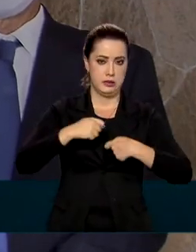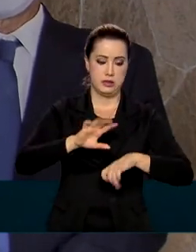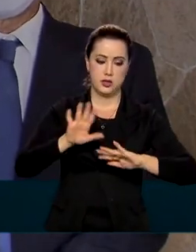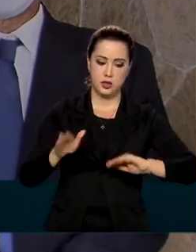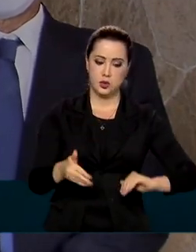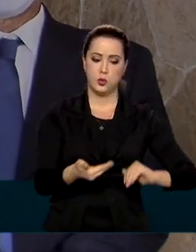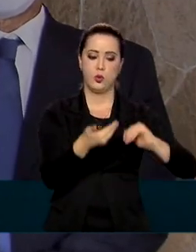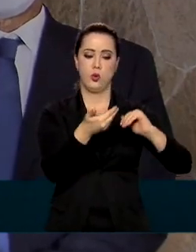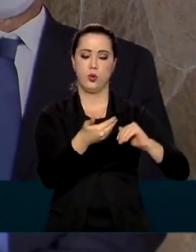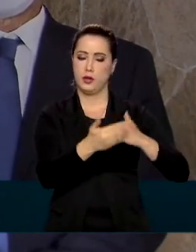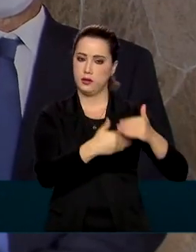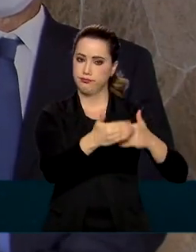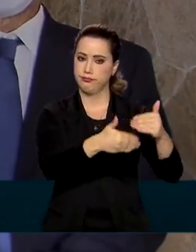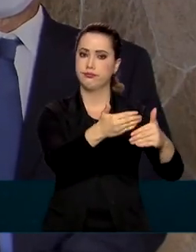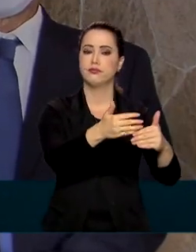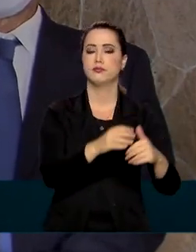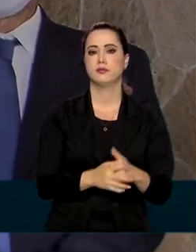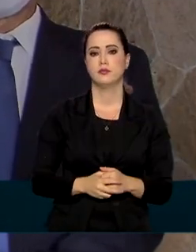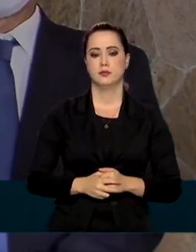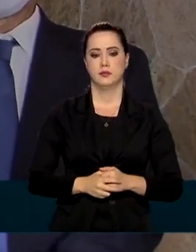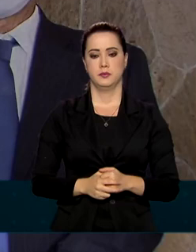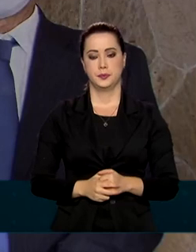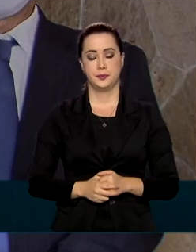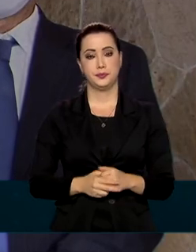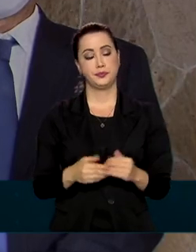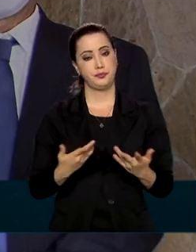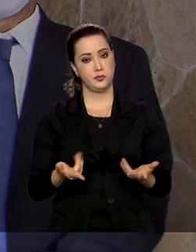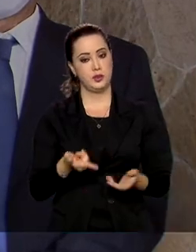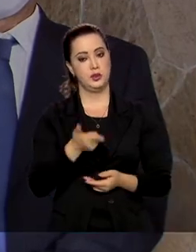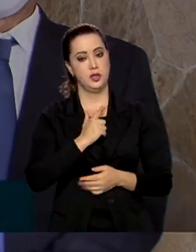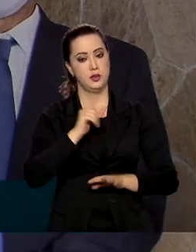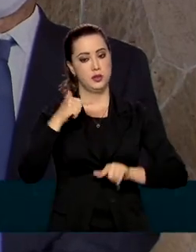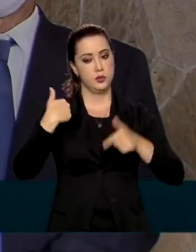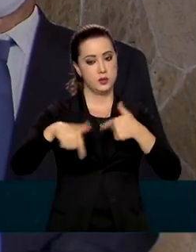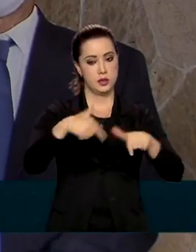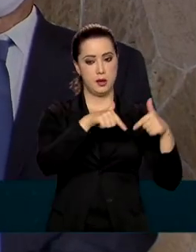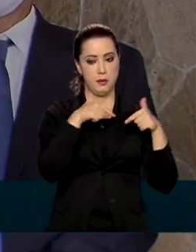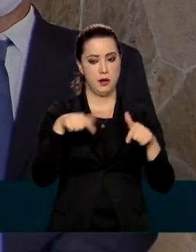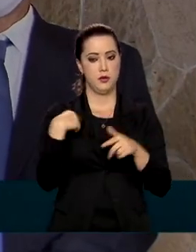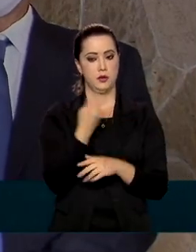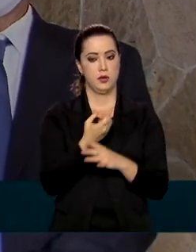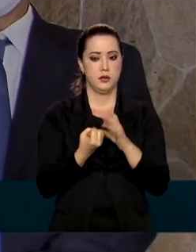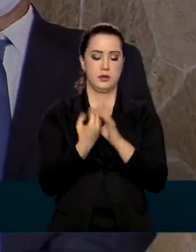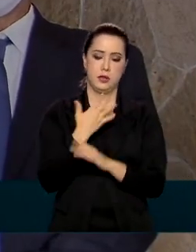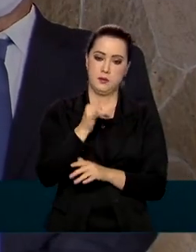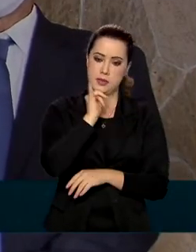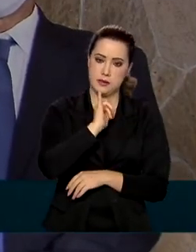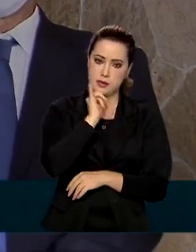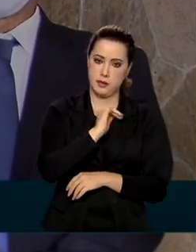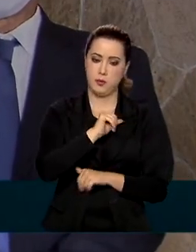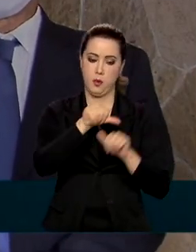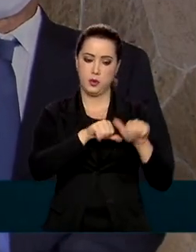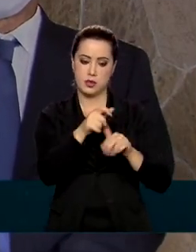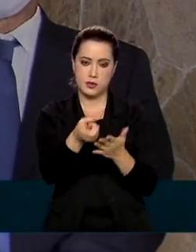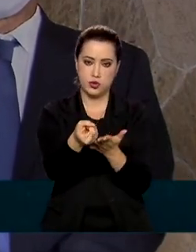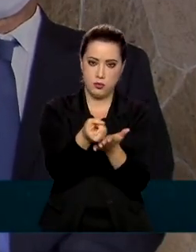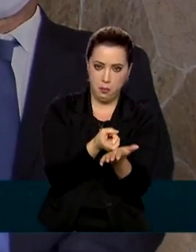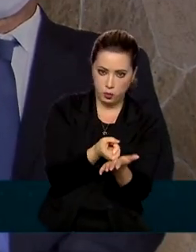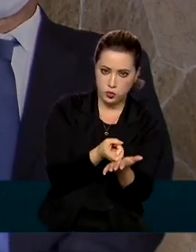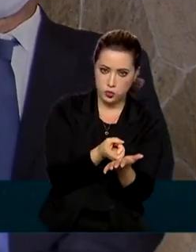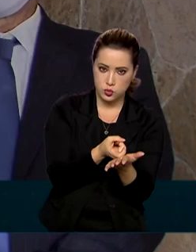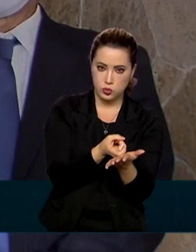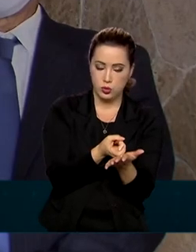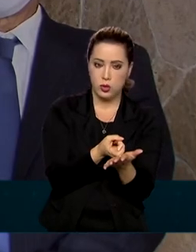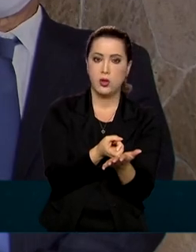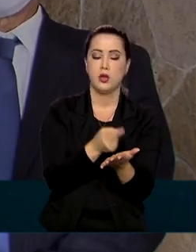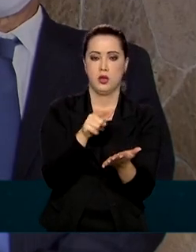dê encaminhamento às reformas. Há um cronograma de trabalho que nós estipulamos, por exemplo, para a reforma tributária. Já na semana passada, eu, o